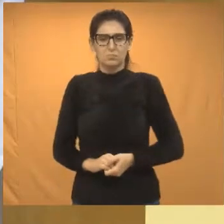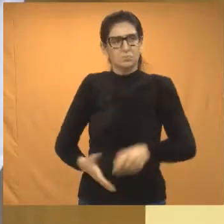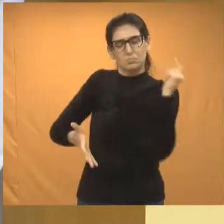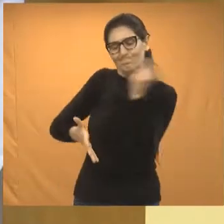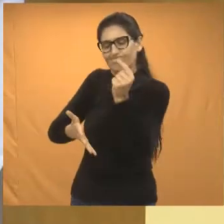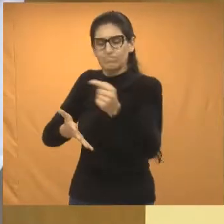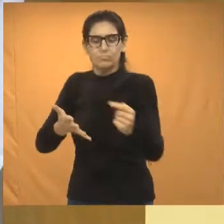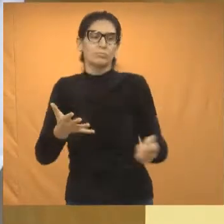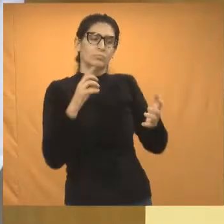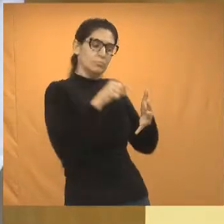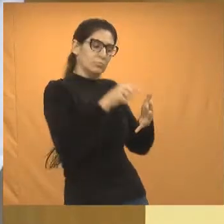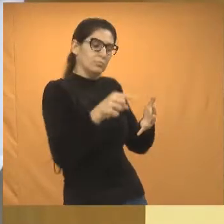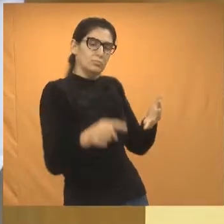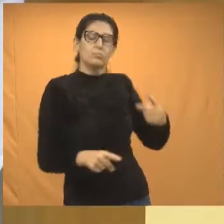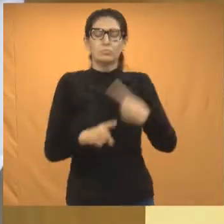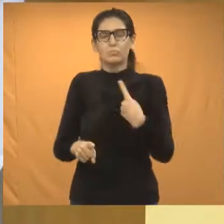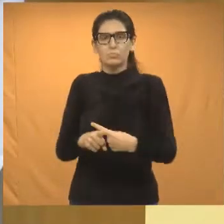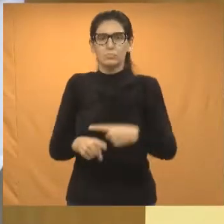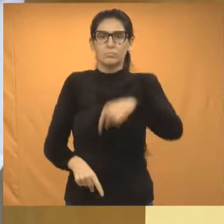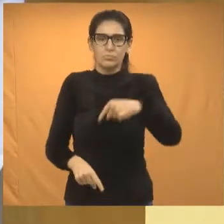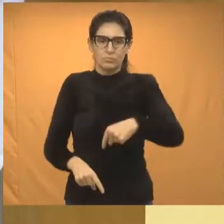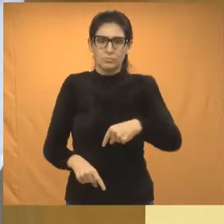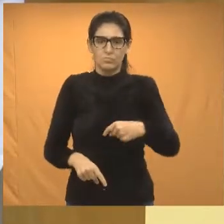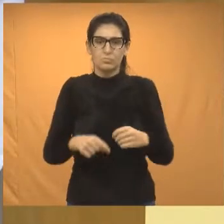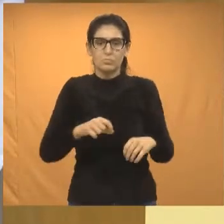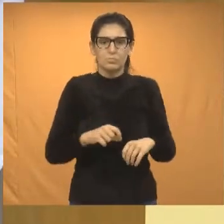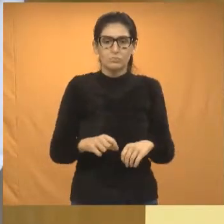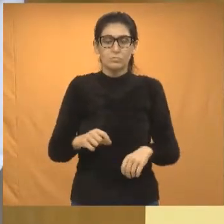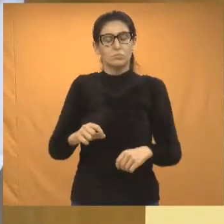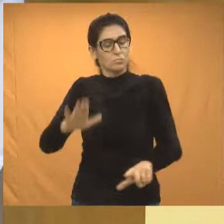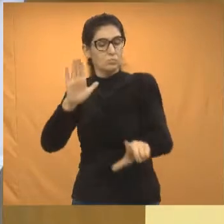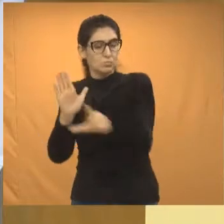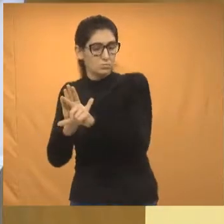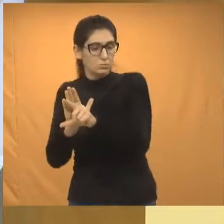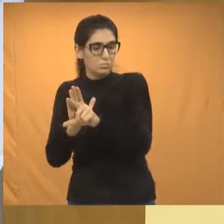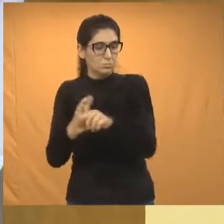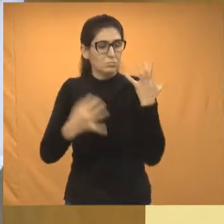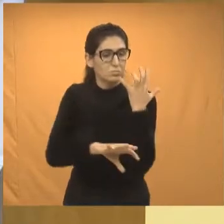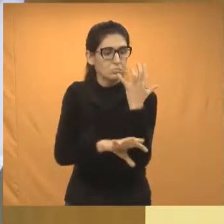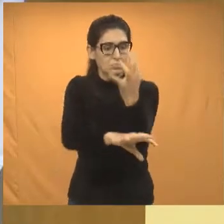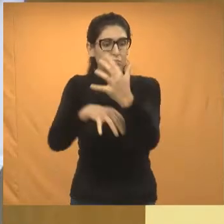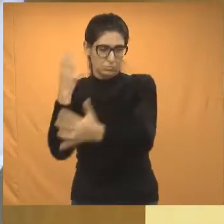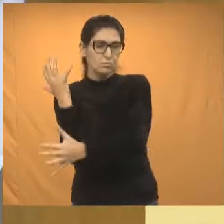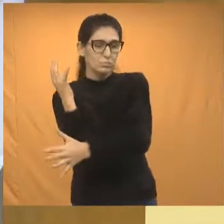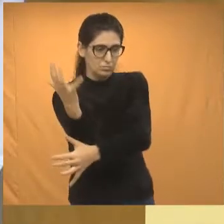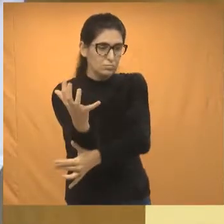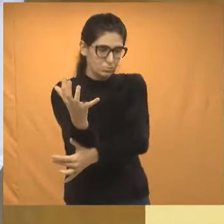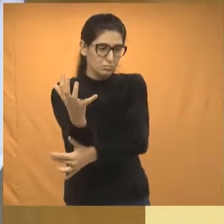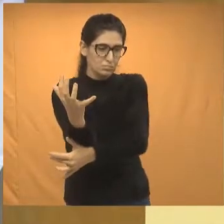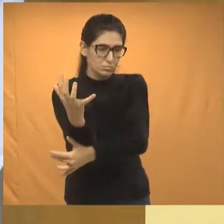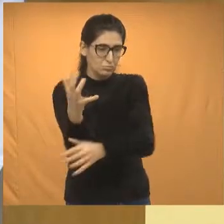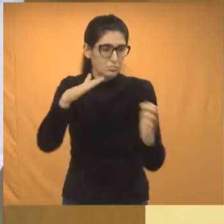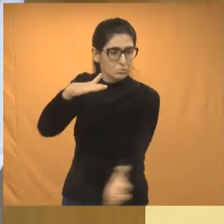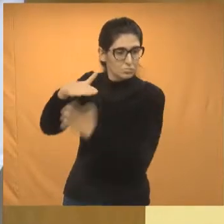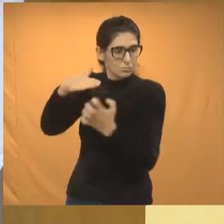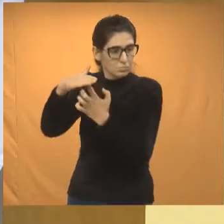as partes. Porque aqui nós estamos falando licenciamento ambiental para empreendimento e atividades. Então, é muito sério, é